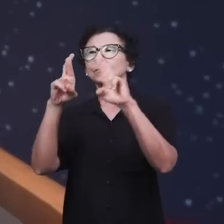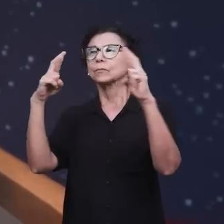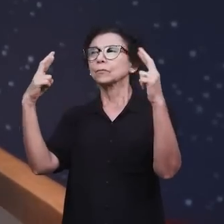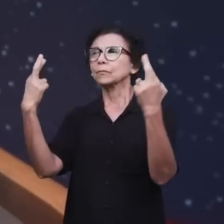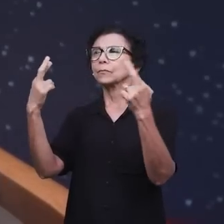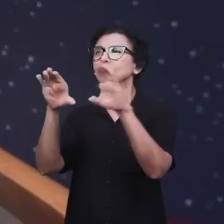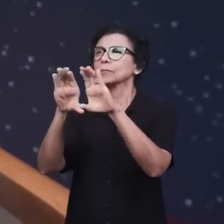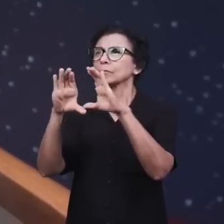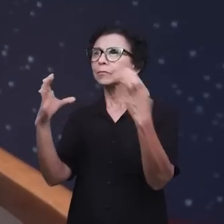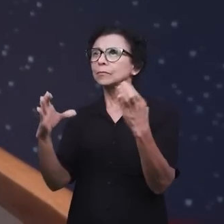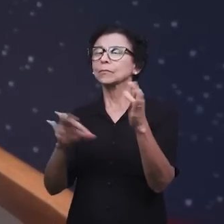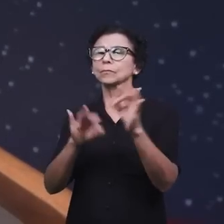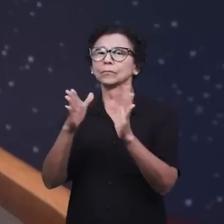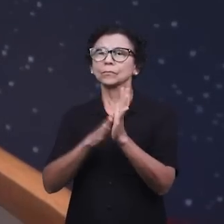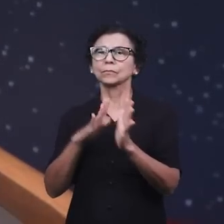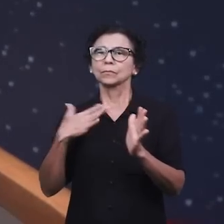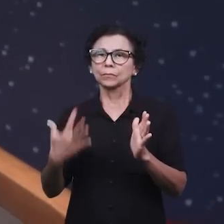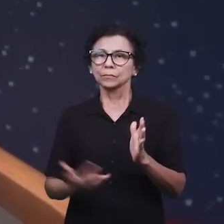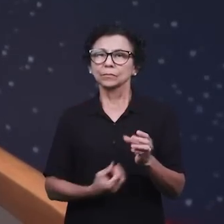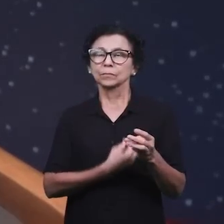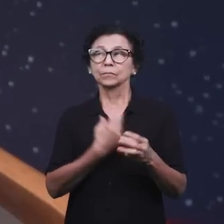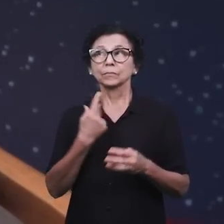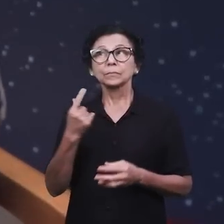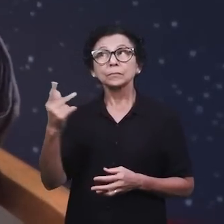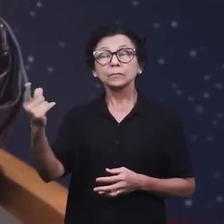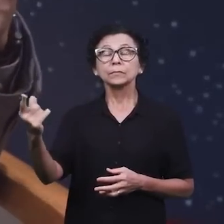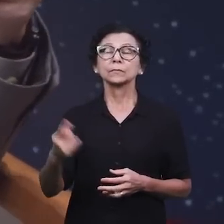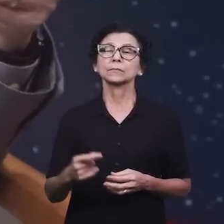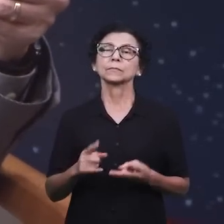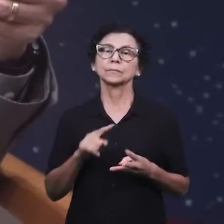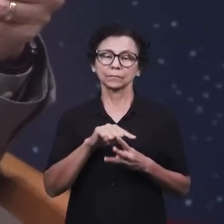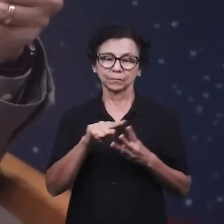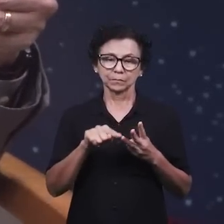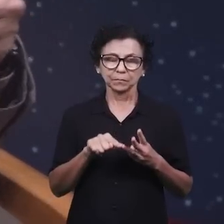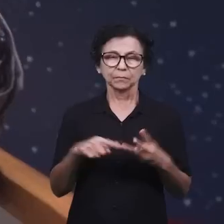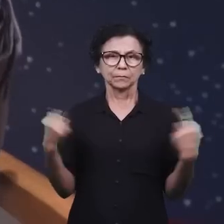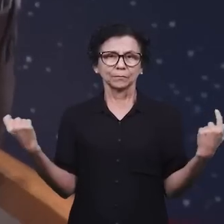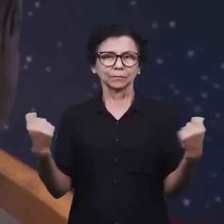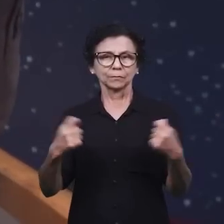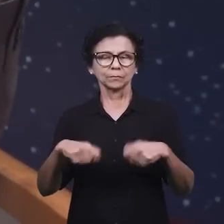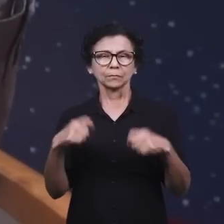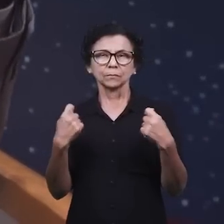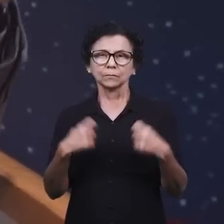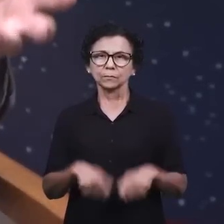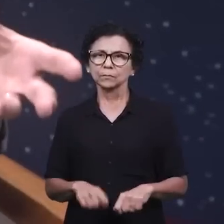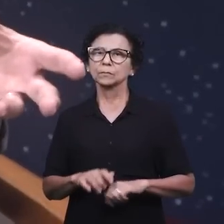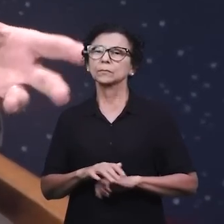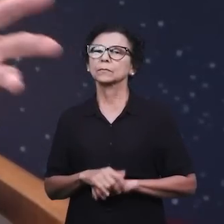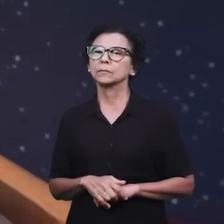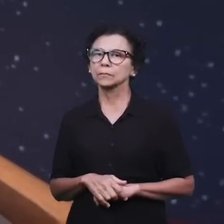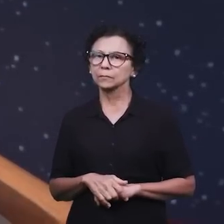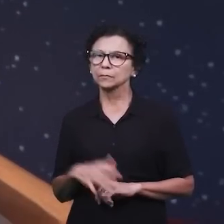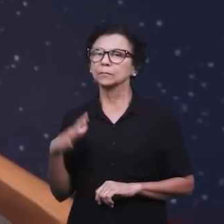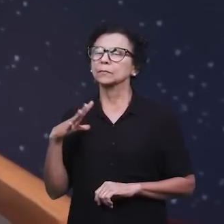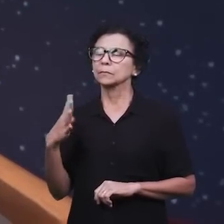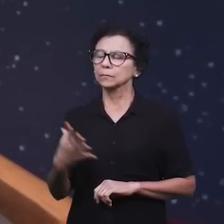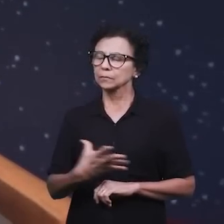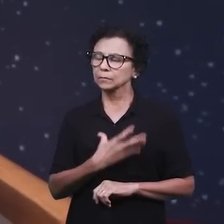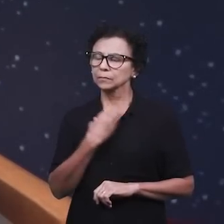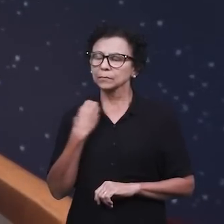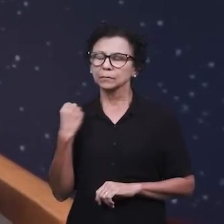assistindo. As 7 parábolas têm o principal objetivo de mostrar o